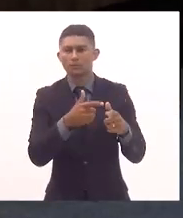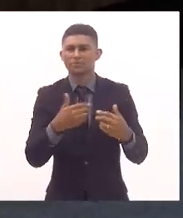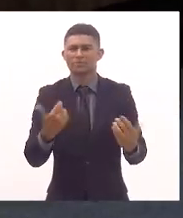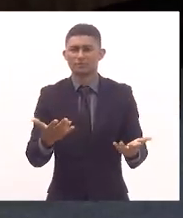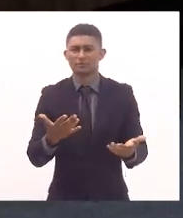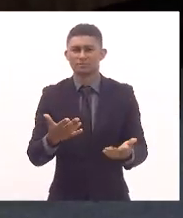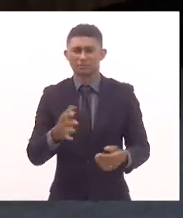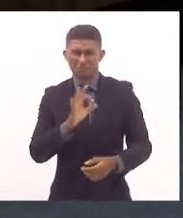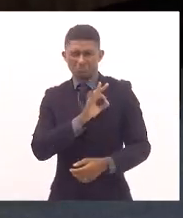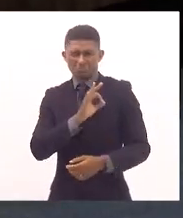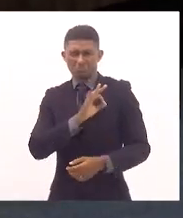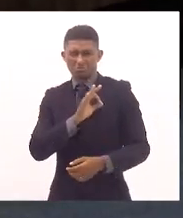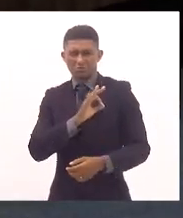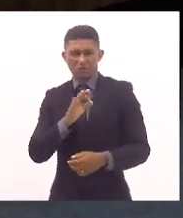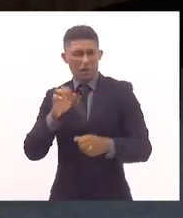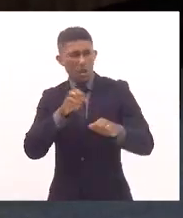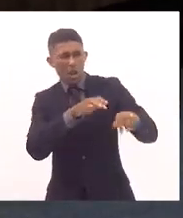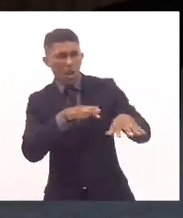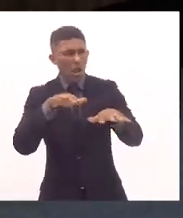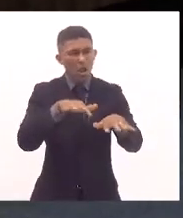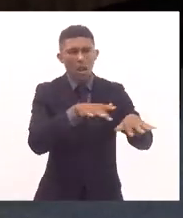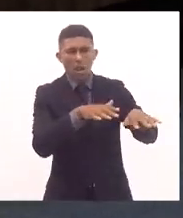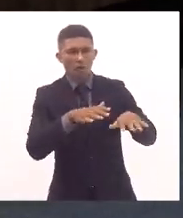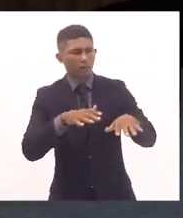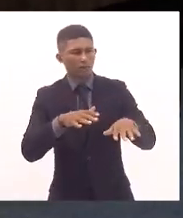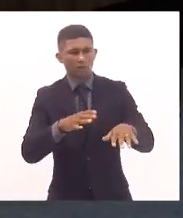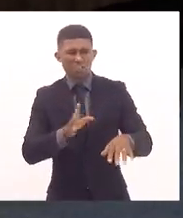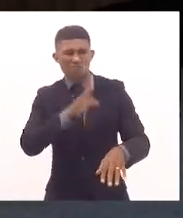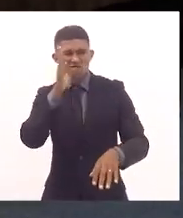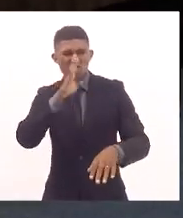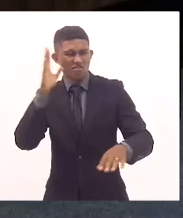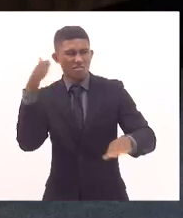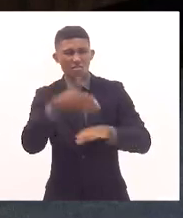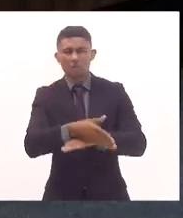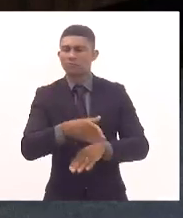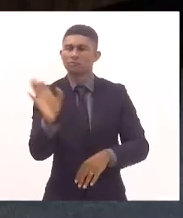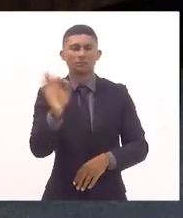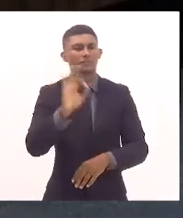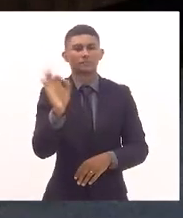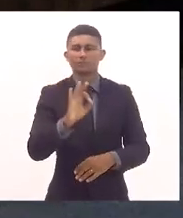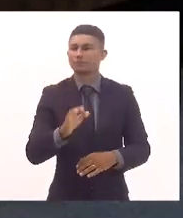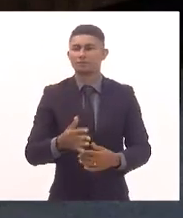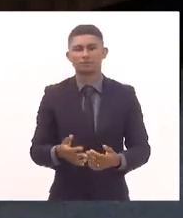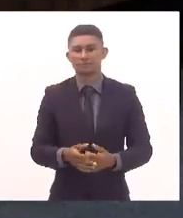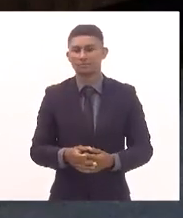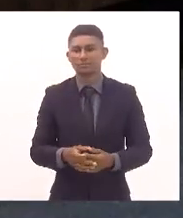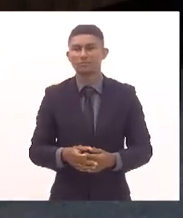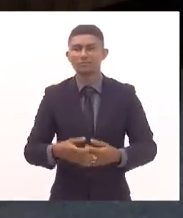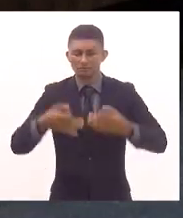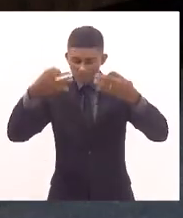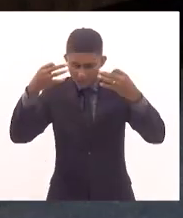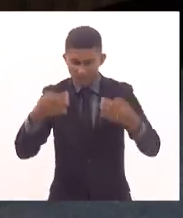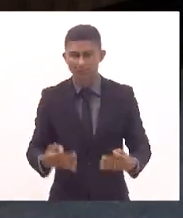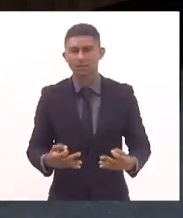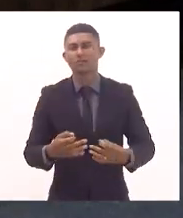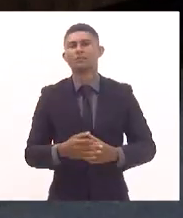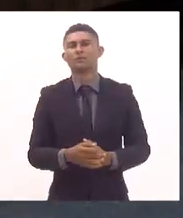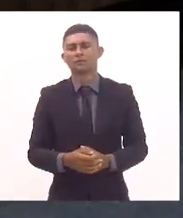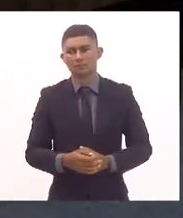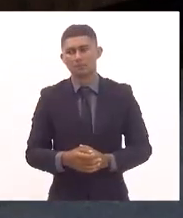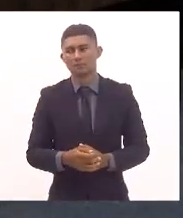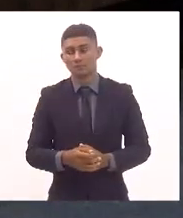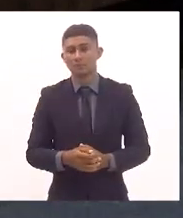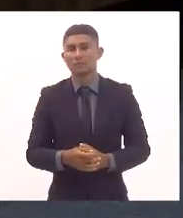últimas operações foram abusivas, foram exageradas, porque não foram. Foram na medida certa,